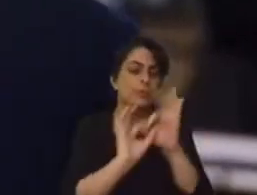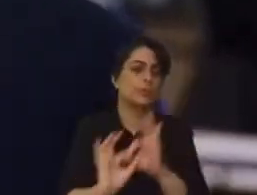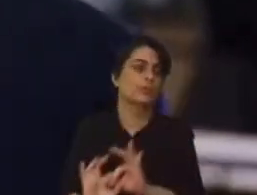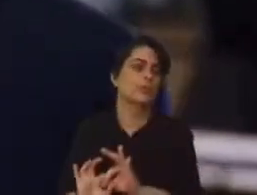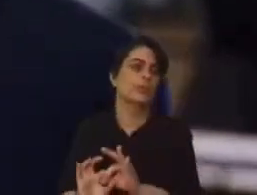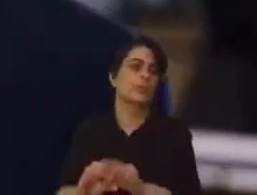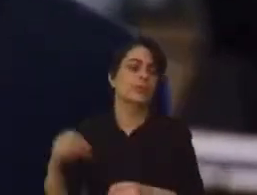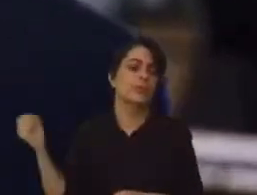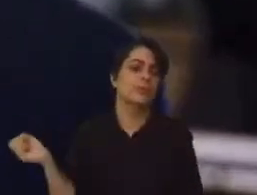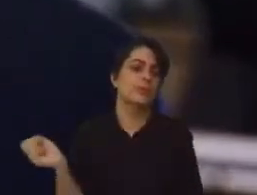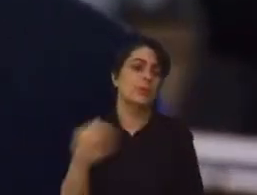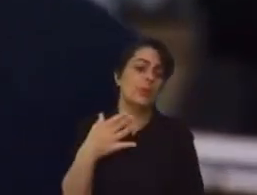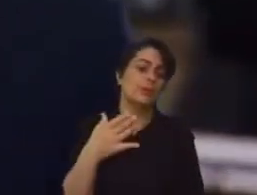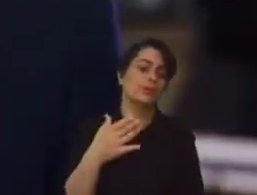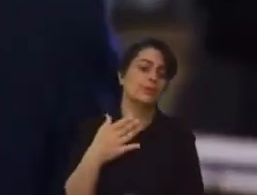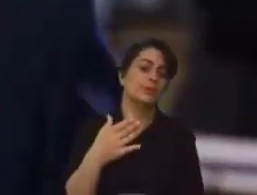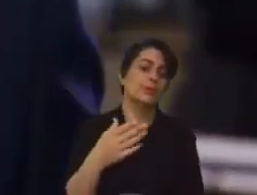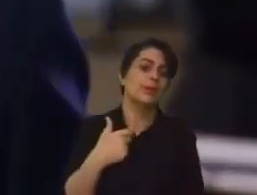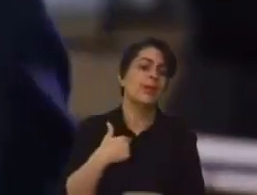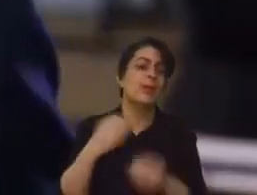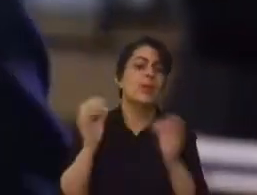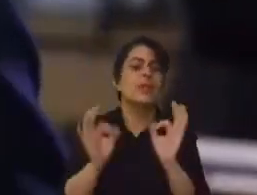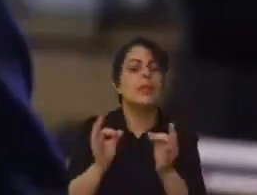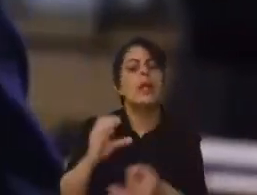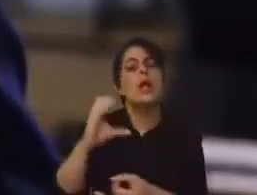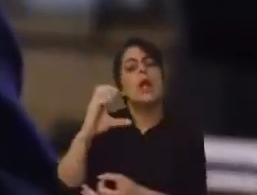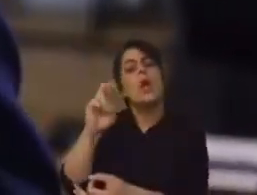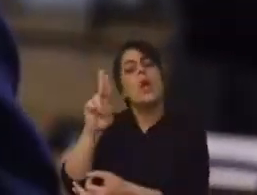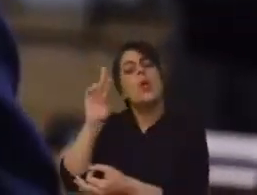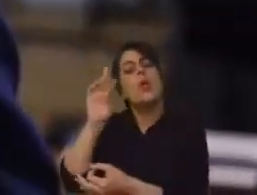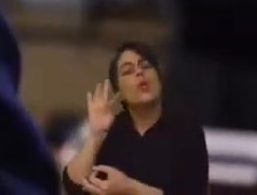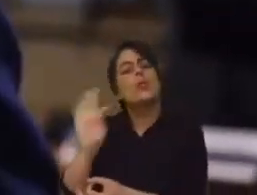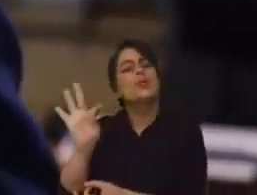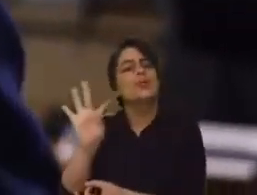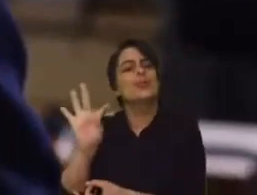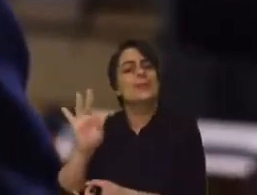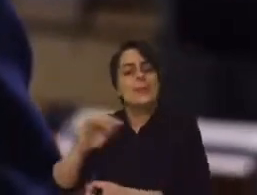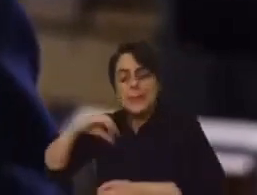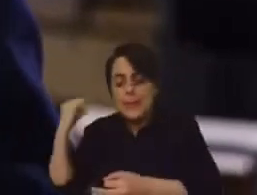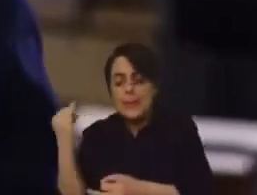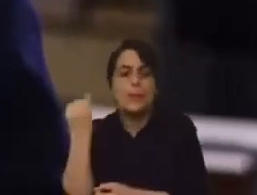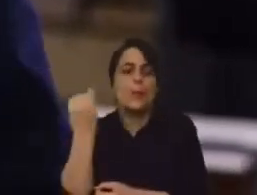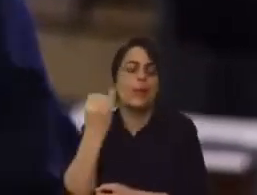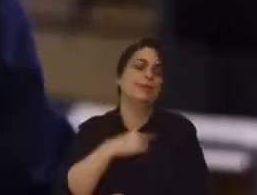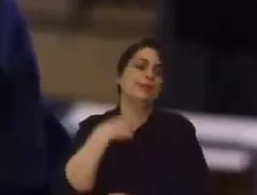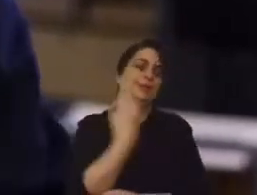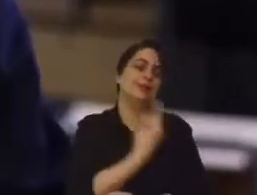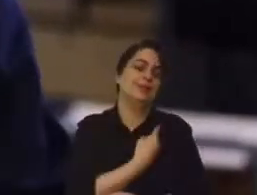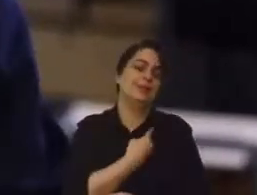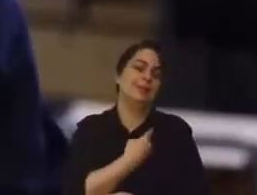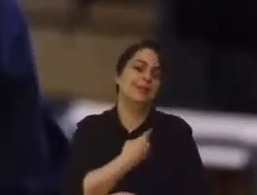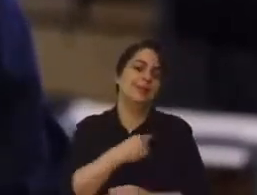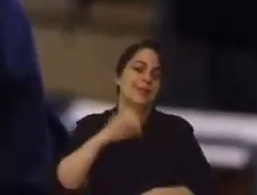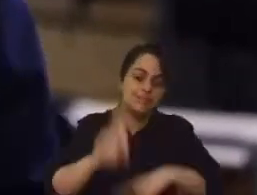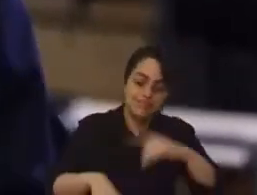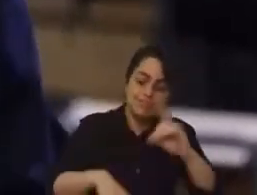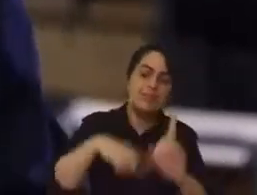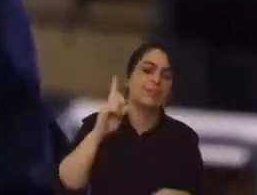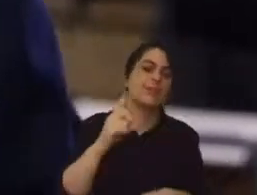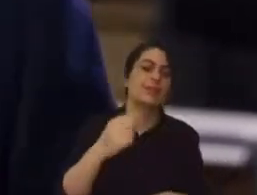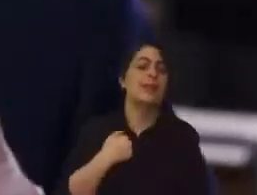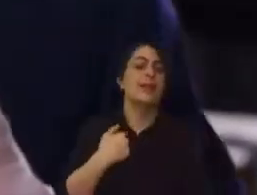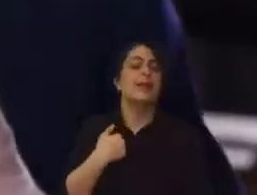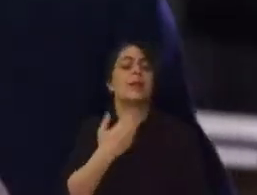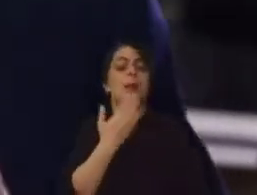eu tenho certeza que a CUT será primordial para que a gente possa construir. E eu queria pedir a cada delegado dessa uma